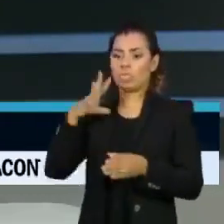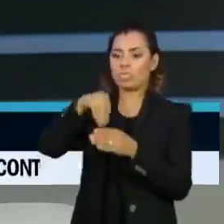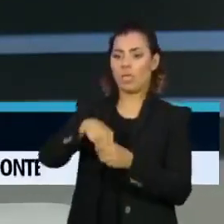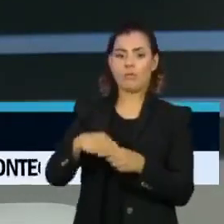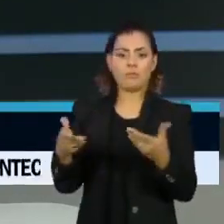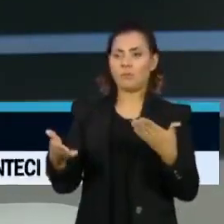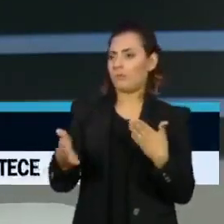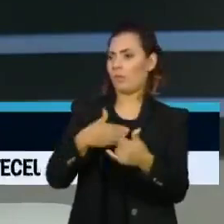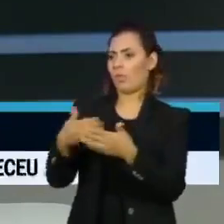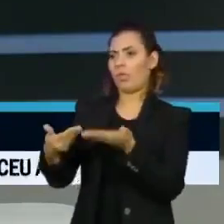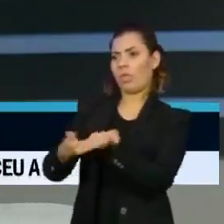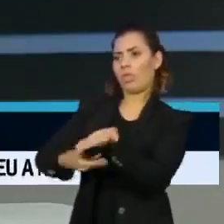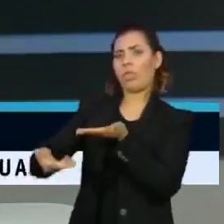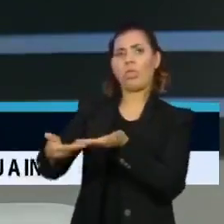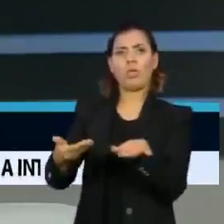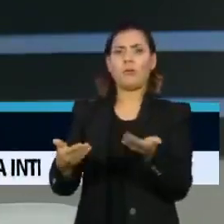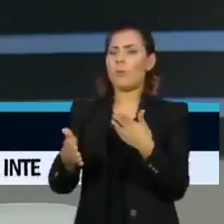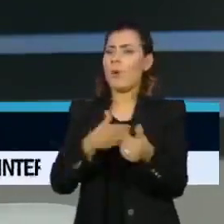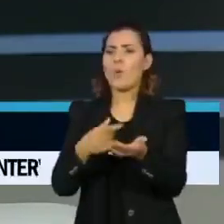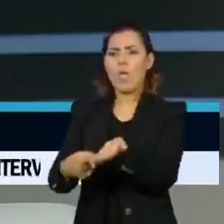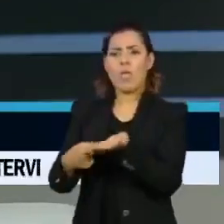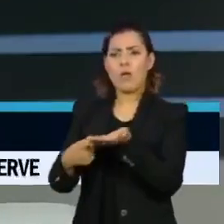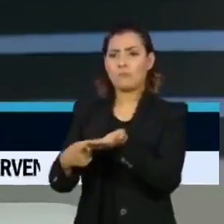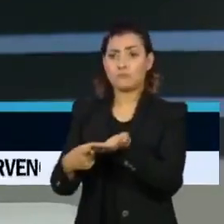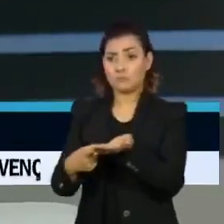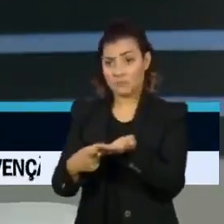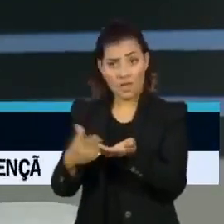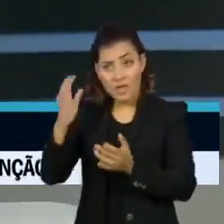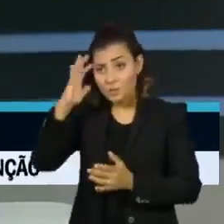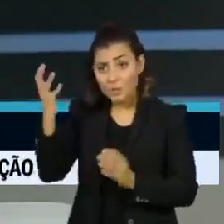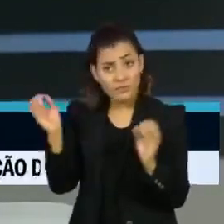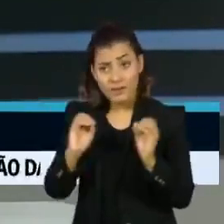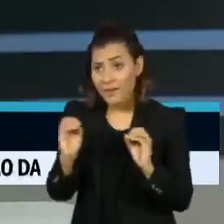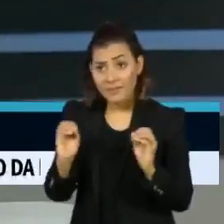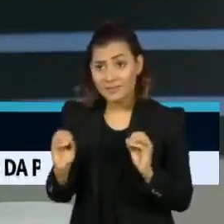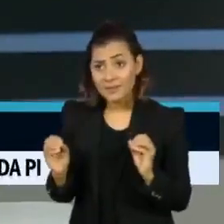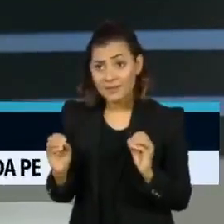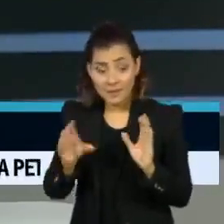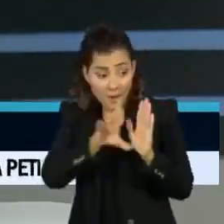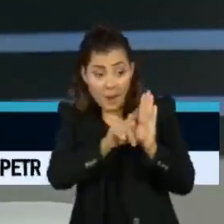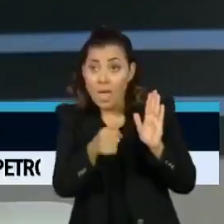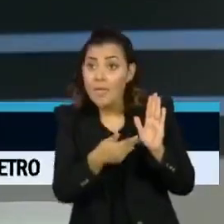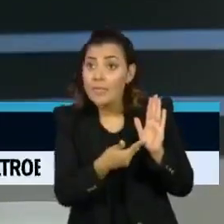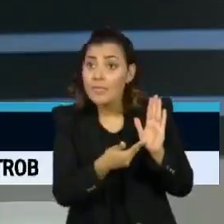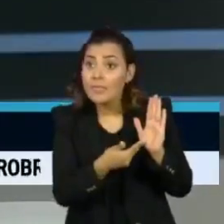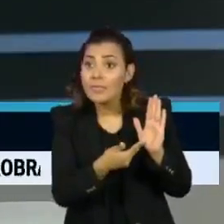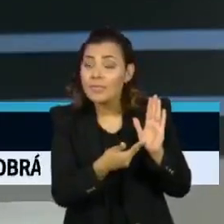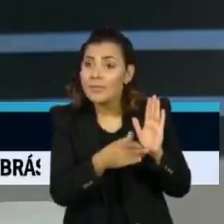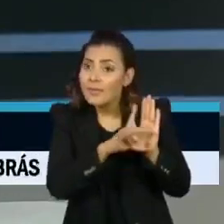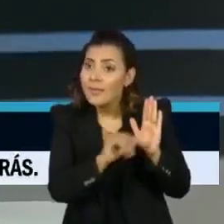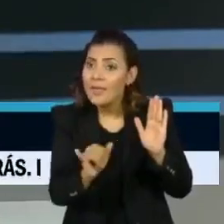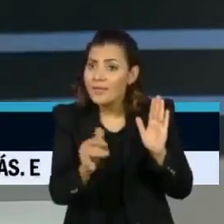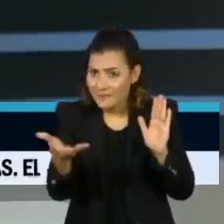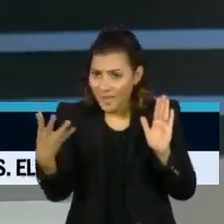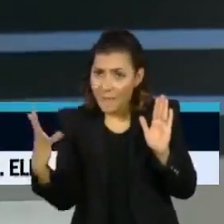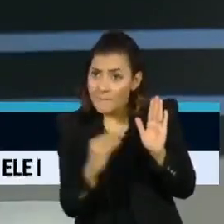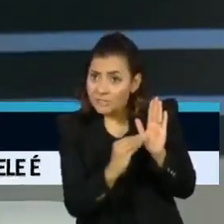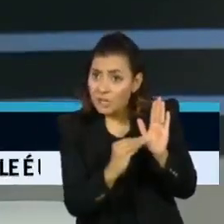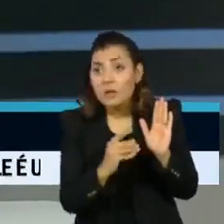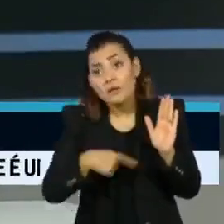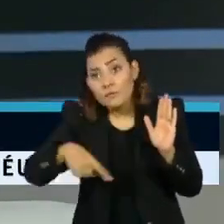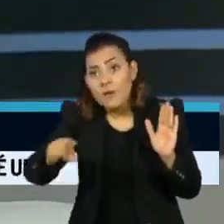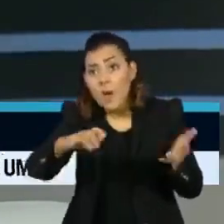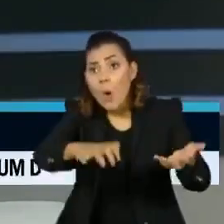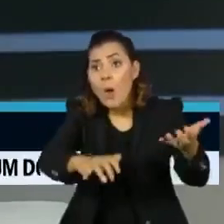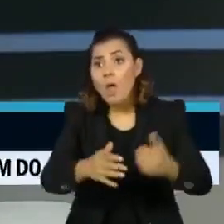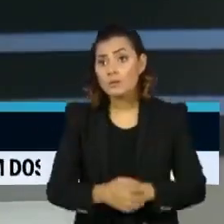Conselho, vá lá na B3, faça qualquer chamego, que possa ser contra a lei. Não é? Querem mudar isso? Vão ao